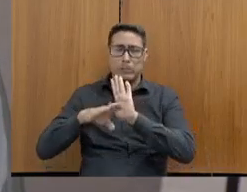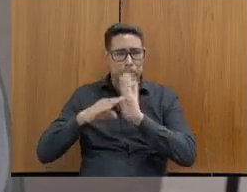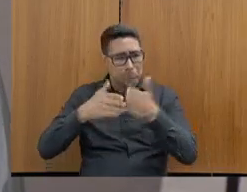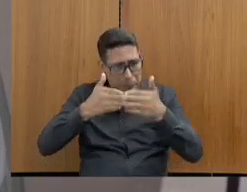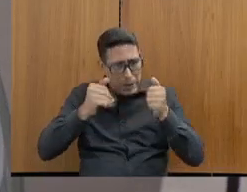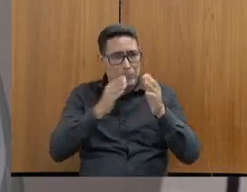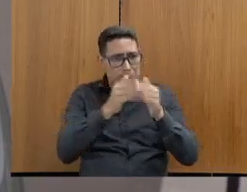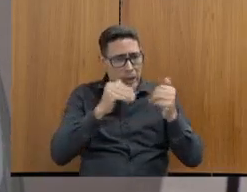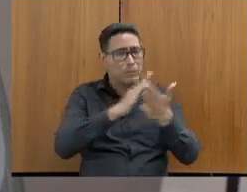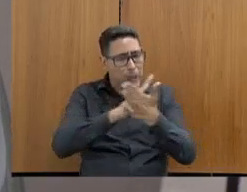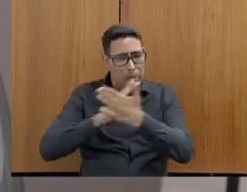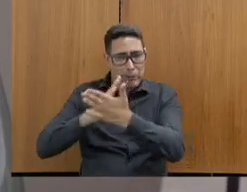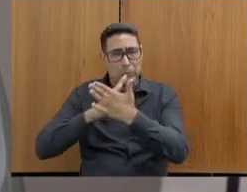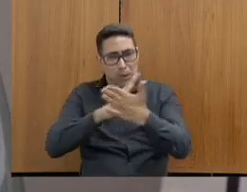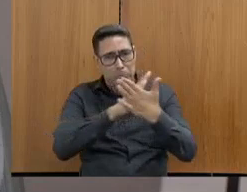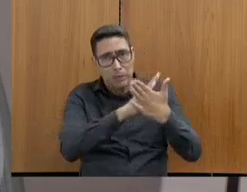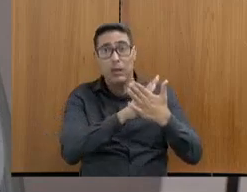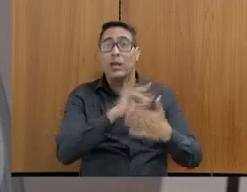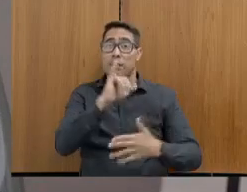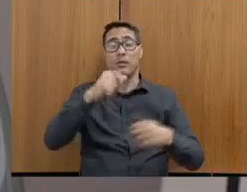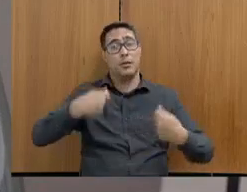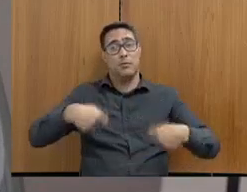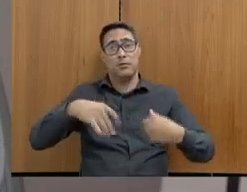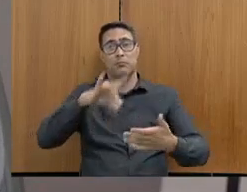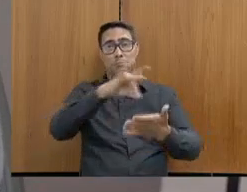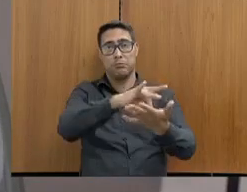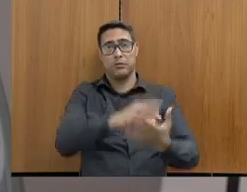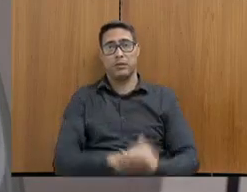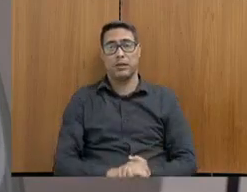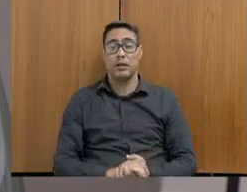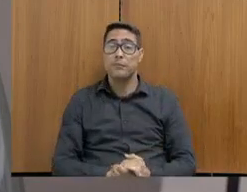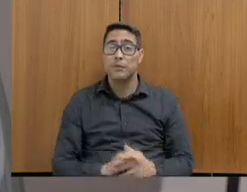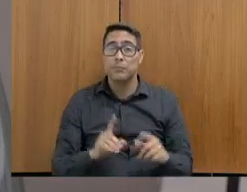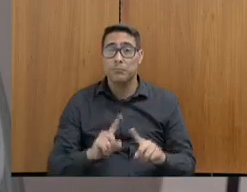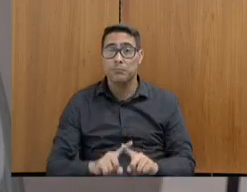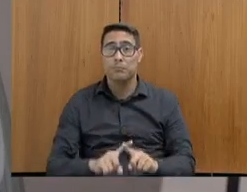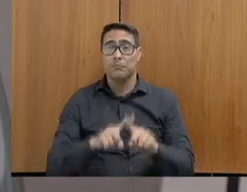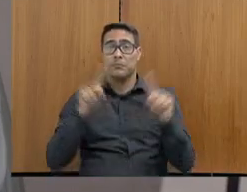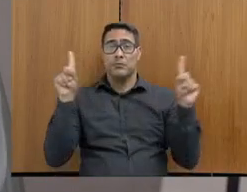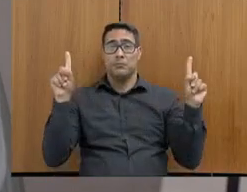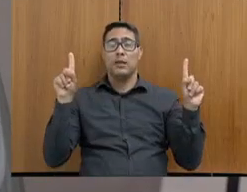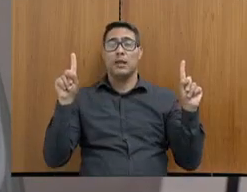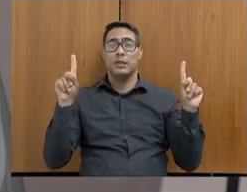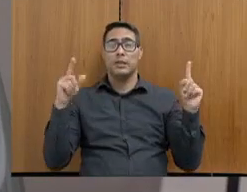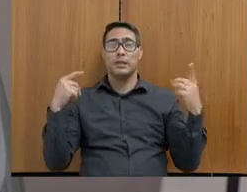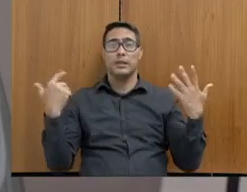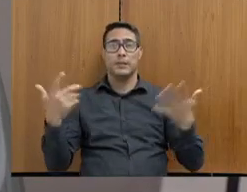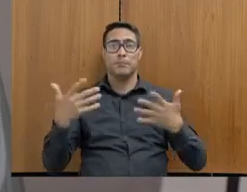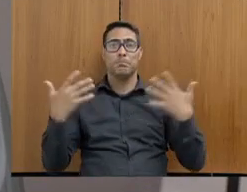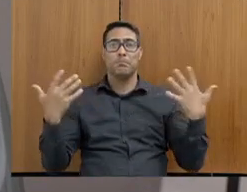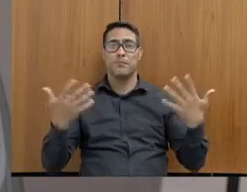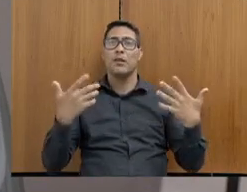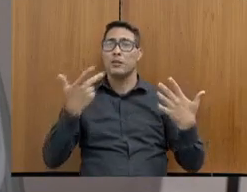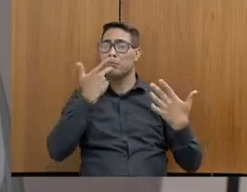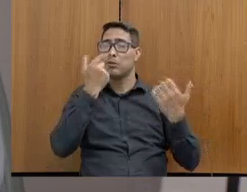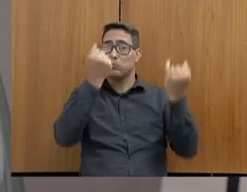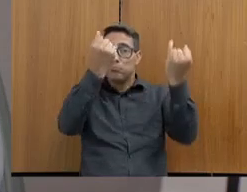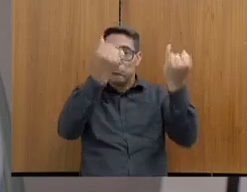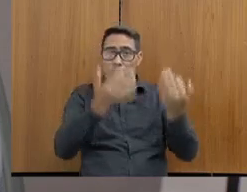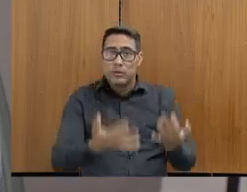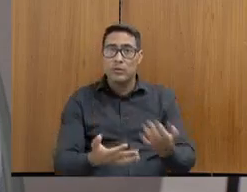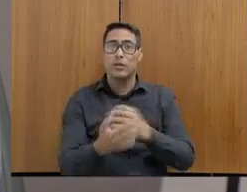ou seja realmente tá mas de toda a forma o que eu posso dizer para os senhores o seguinte